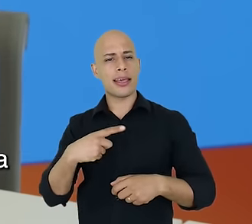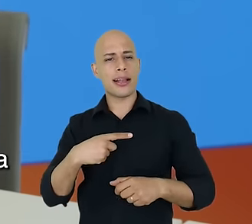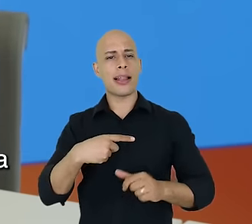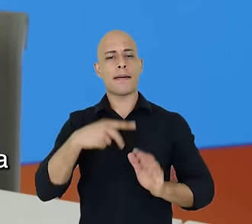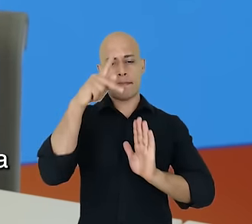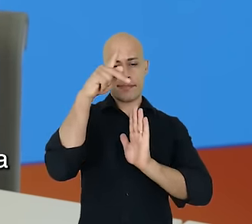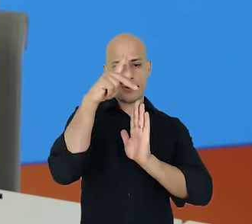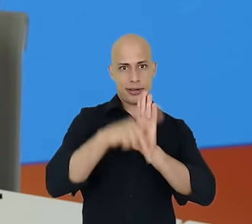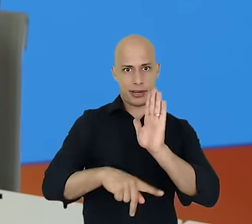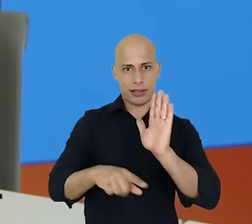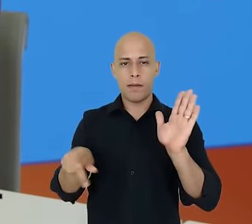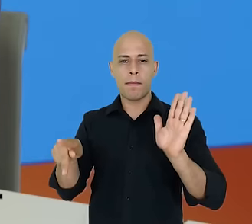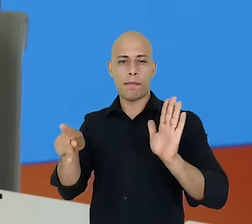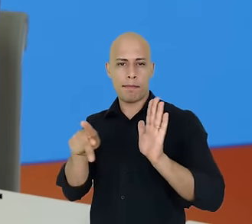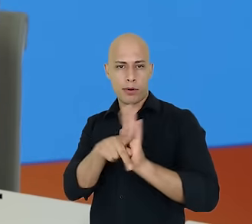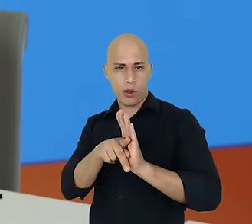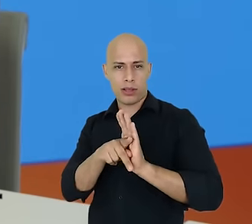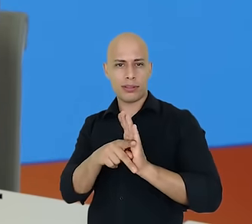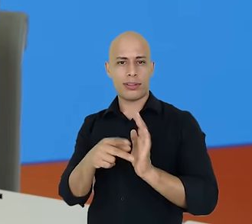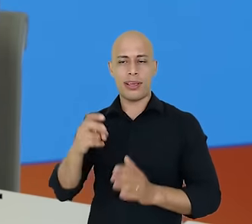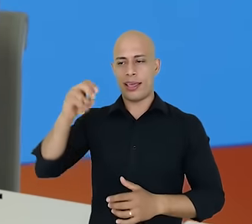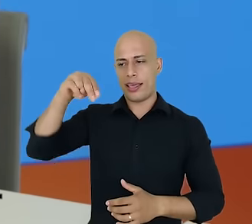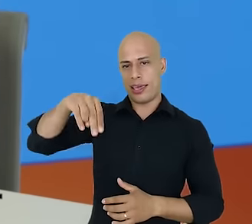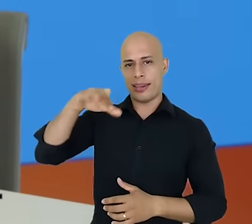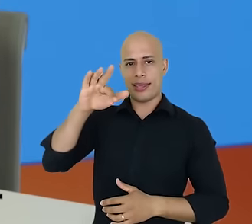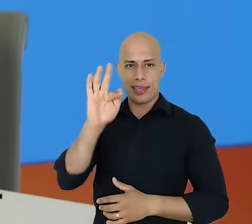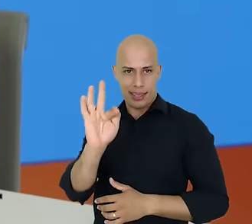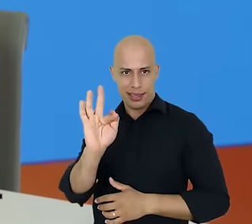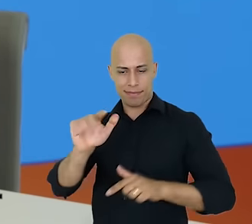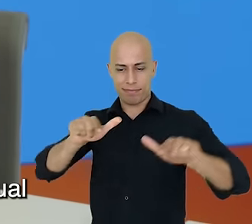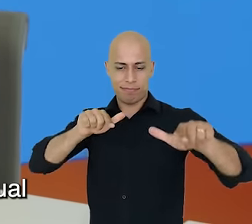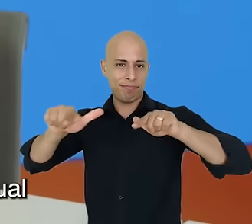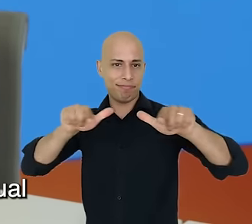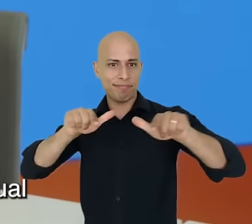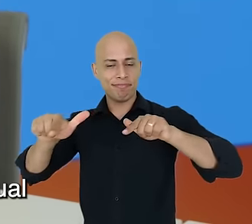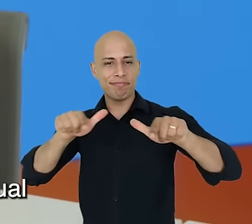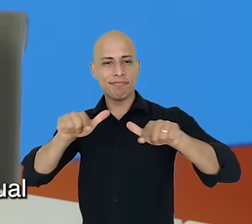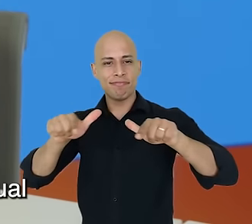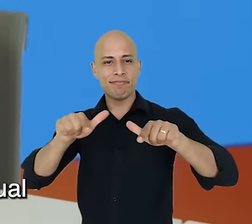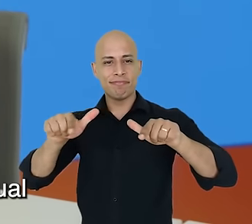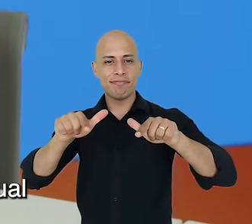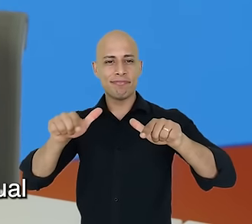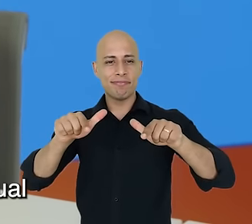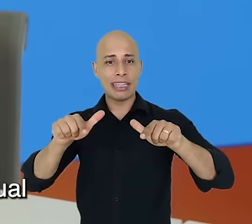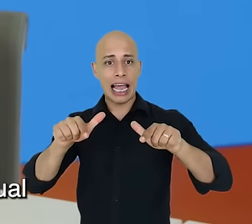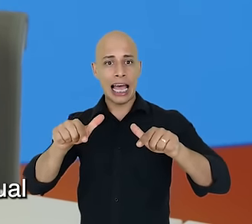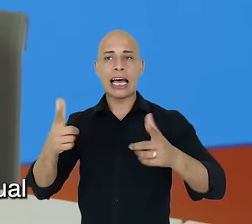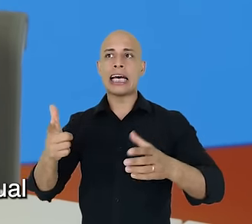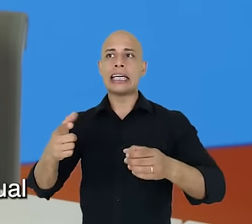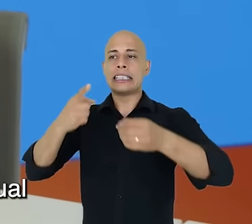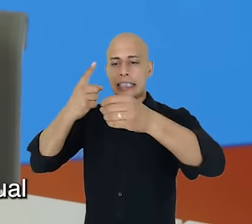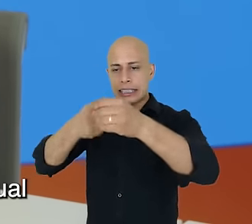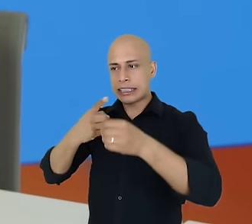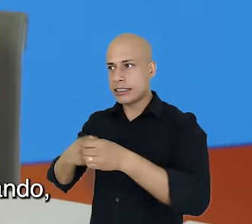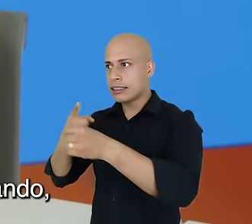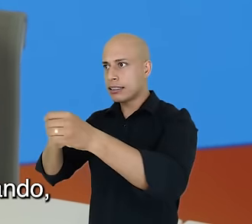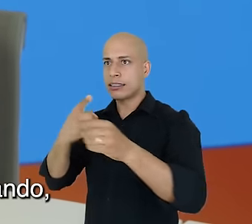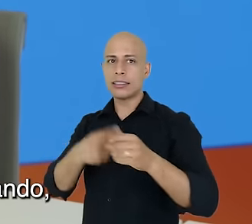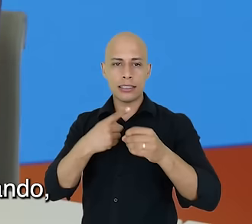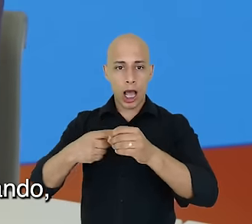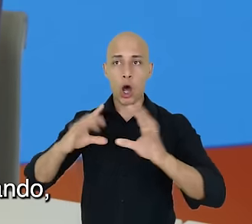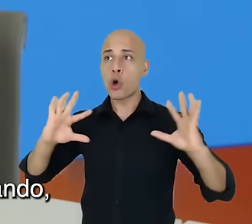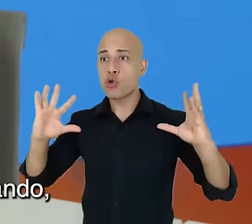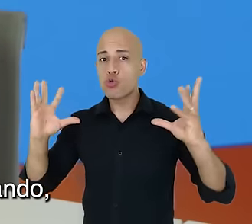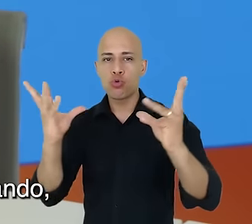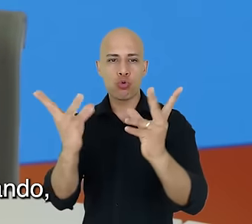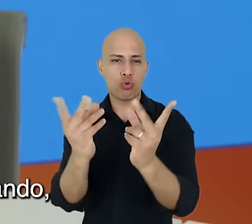nota fiscal de serviço não é ainda para todas as cidades né precisa a gente depois pode mostrar no manual e vamos